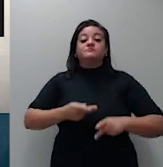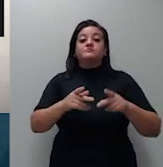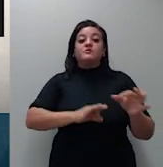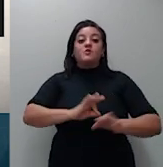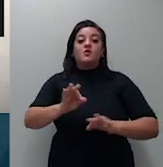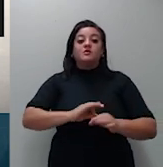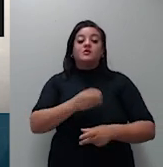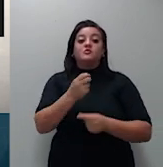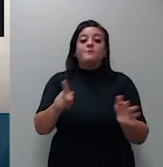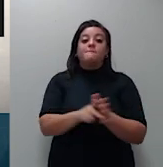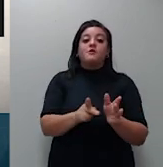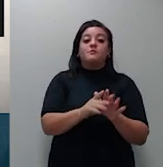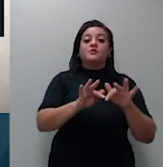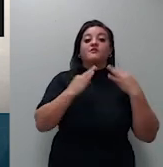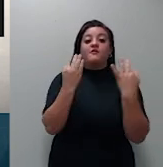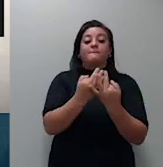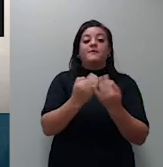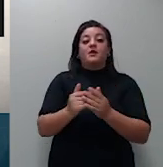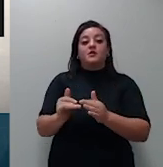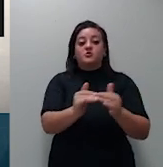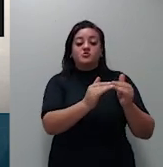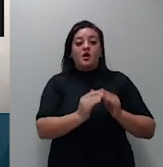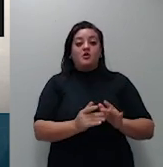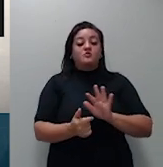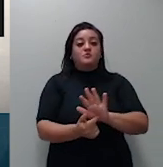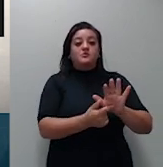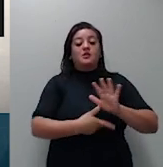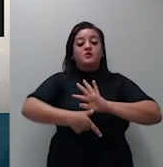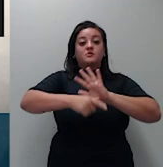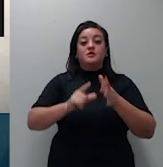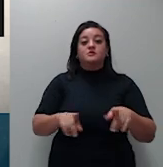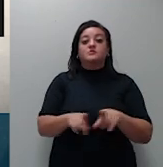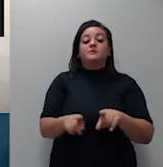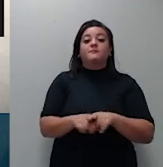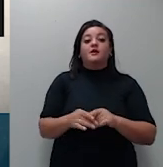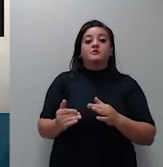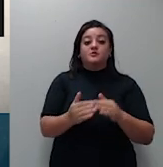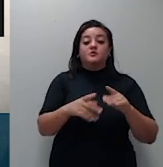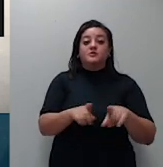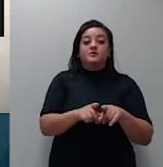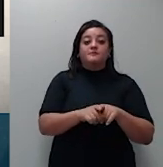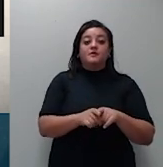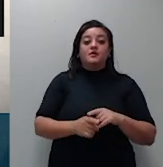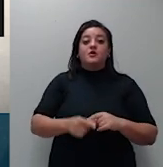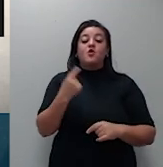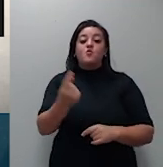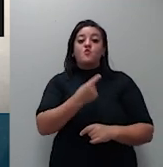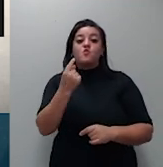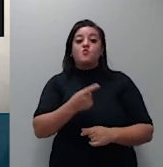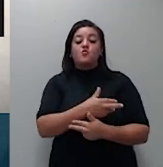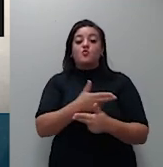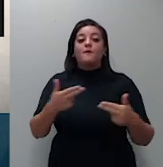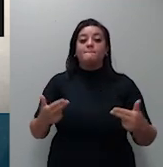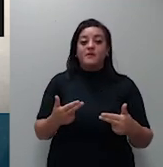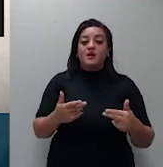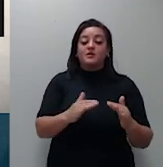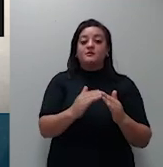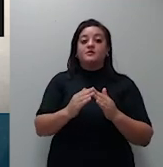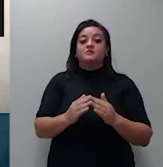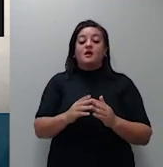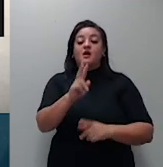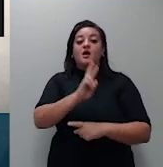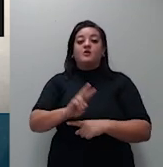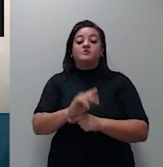família conforme demonstrado antes tendo em vista tratar-se de um único bem imóvel a proteção da lei